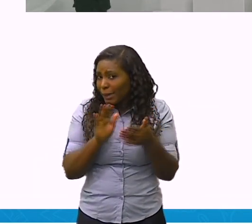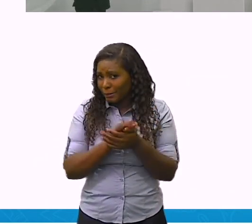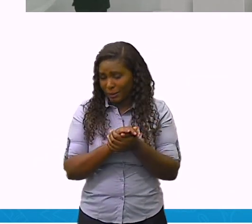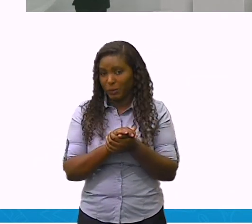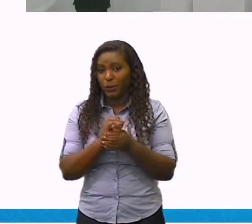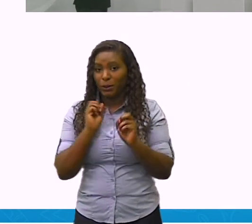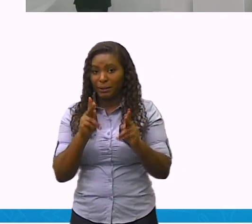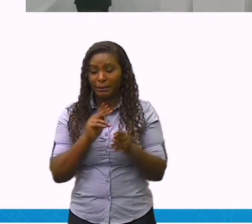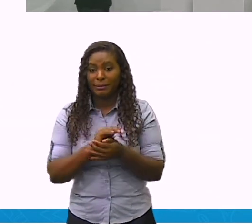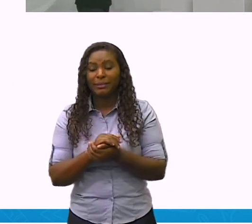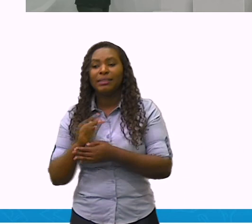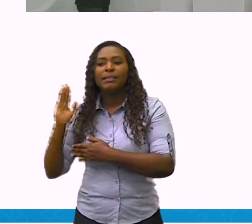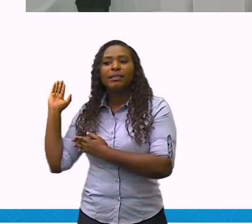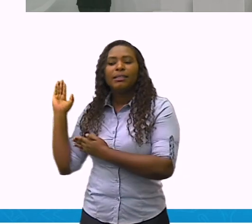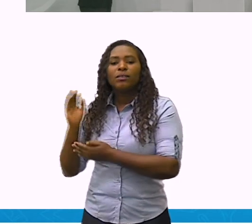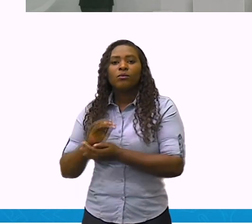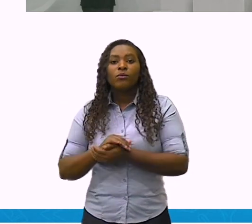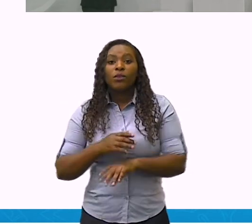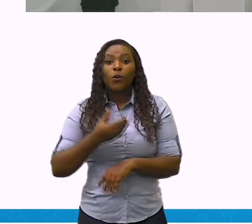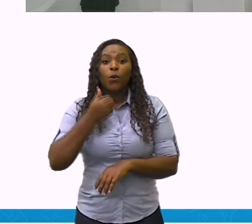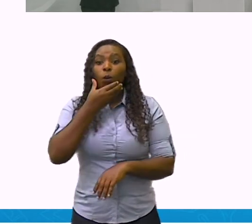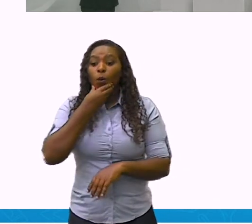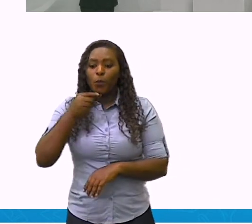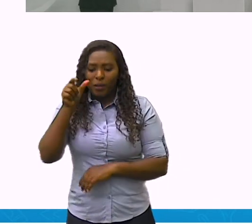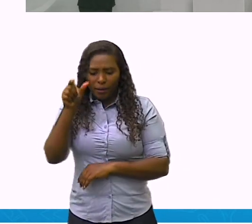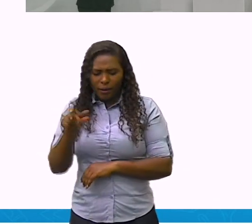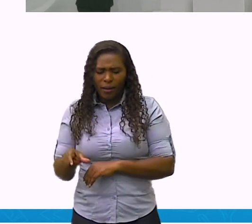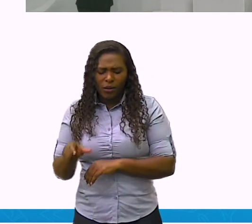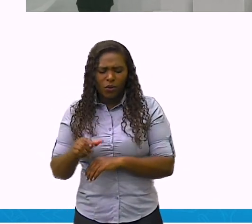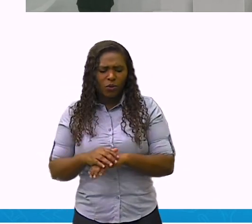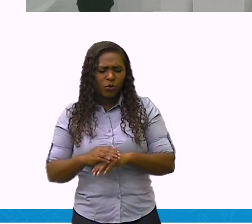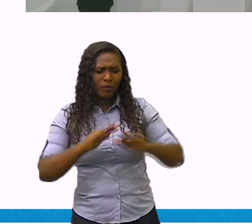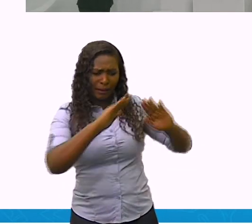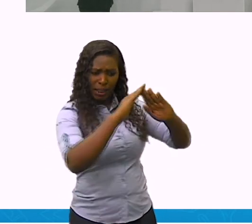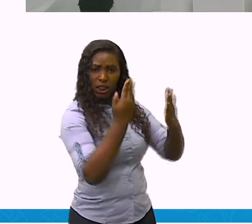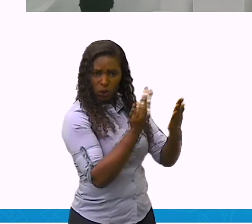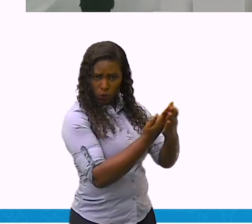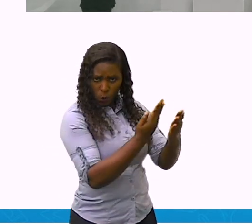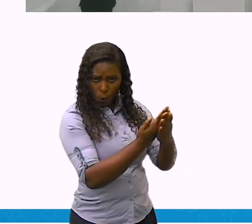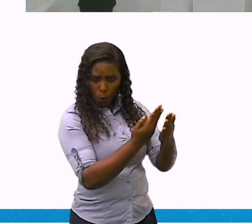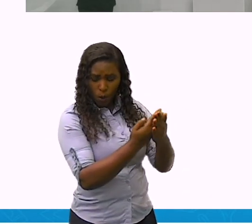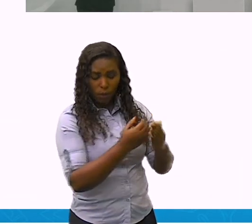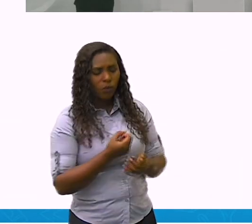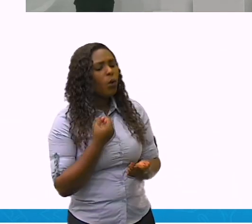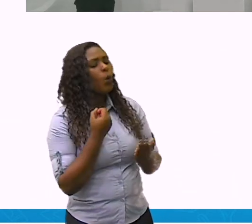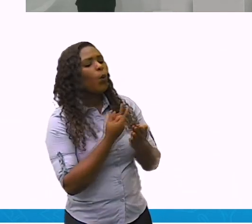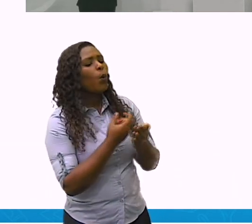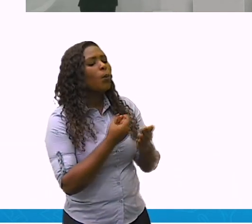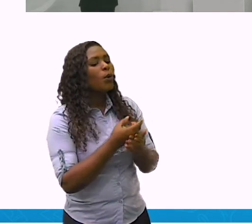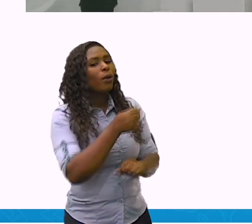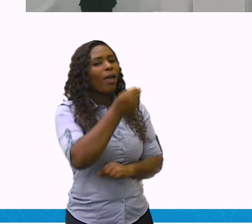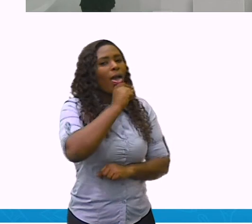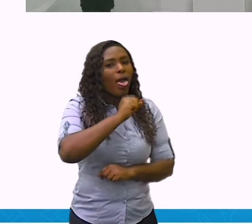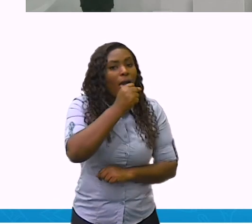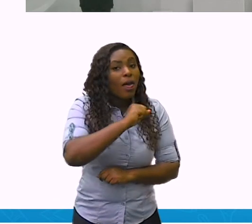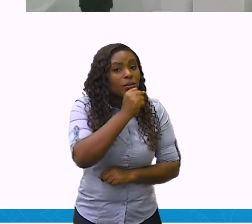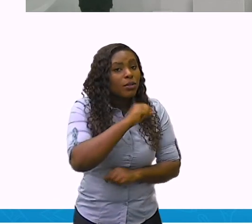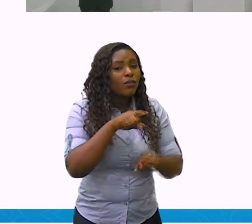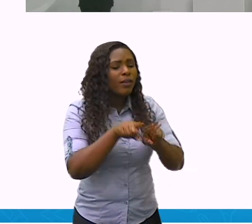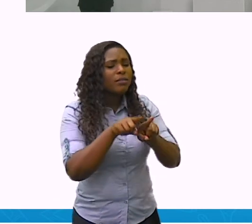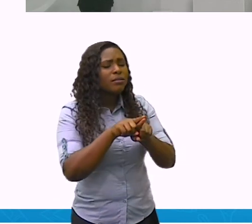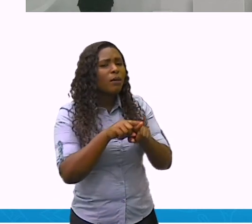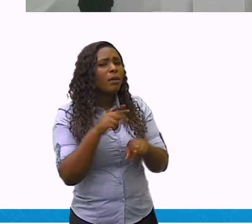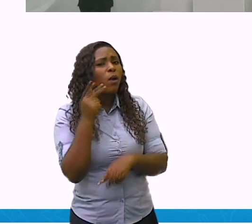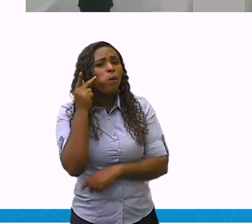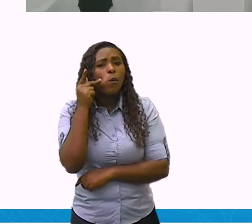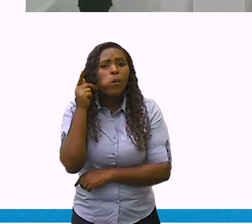situação-problema. Na lanchonete da escola, Felipe comprou sorvete e balas.